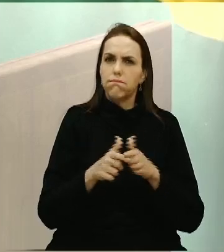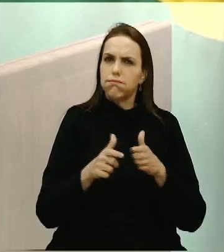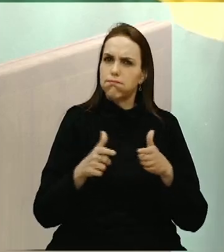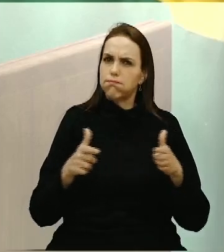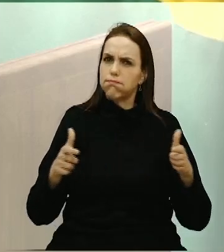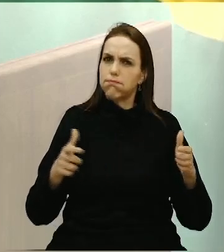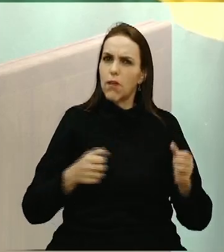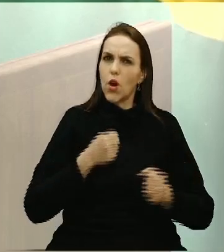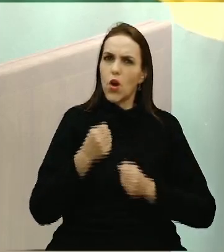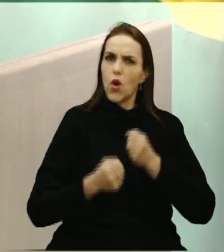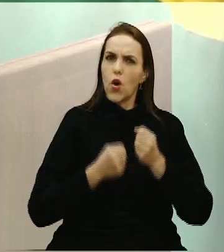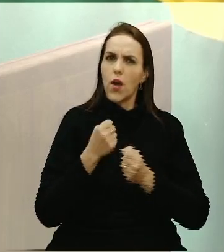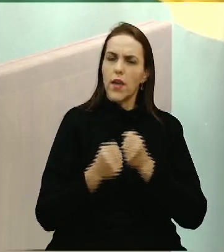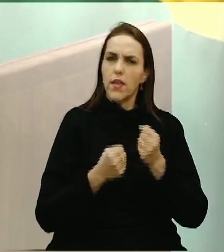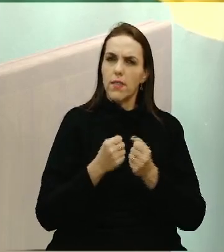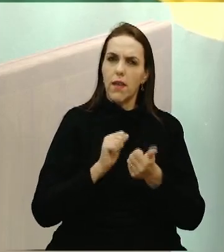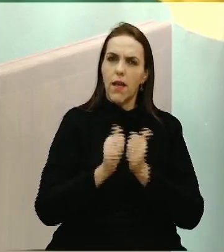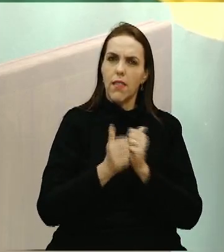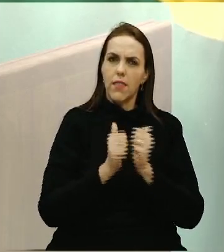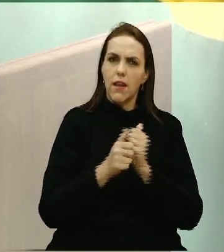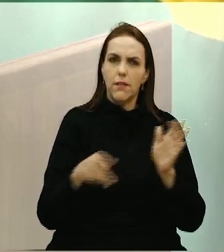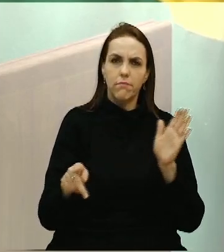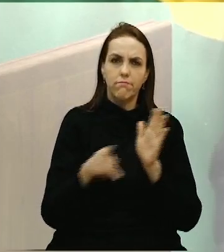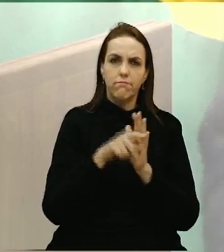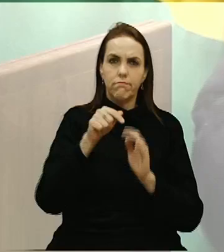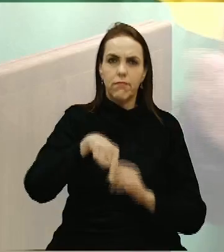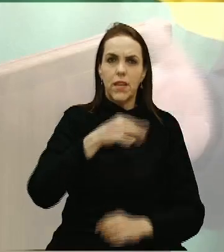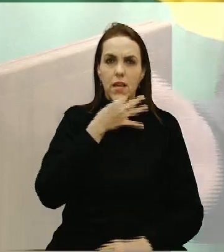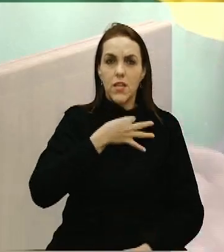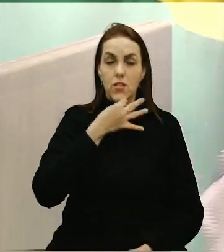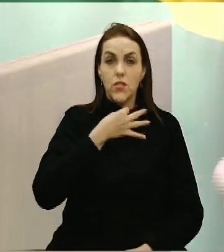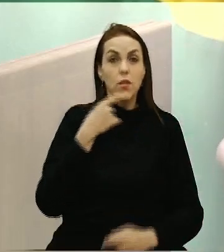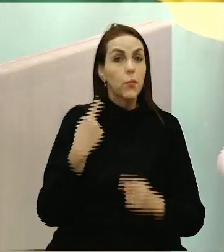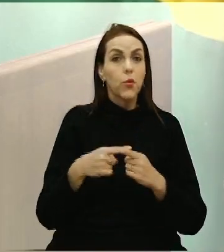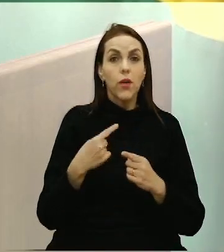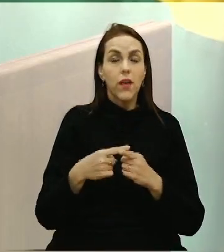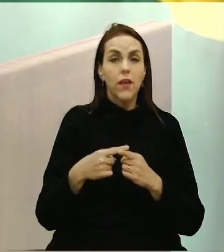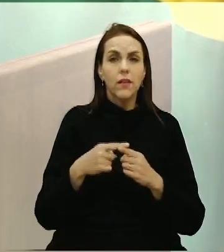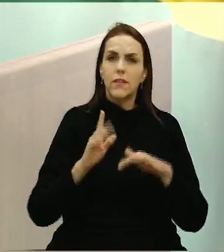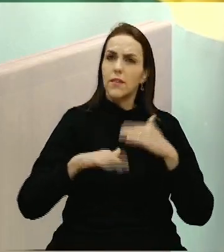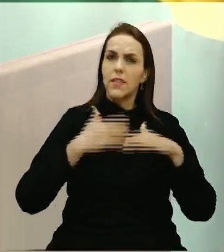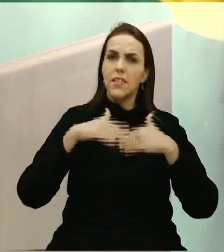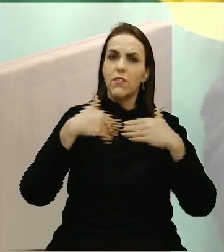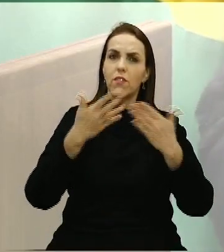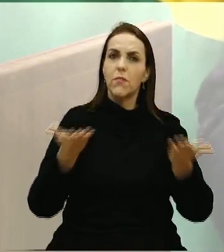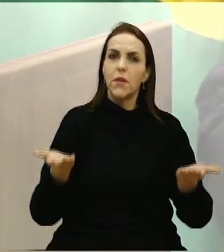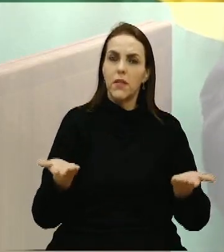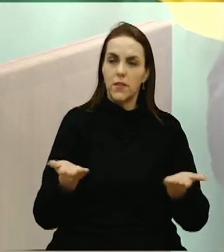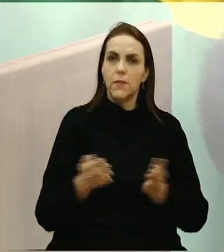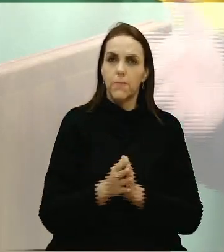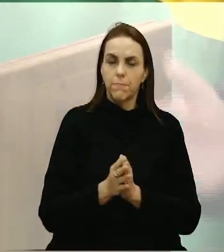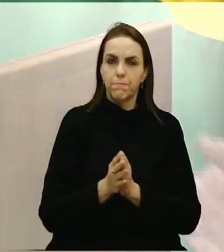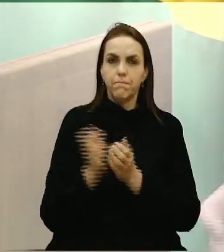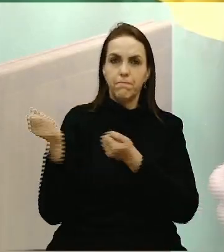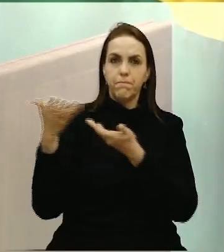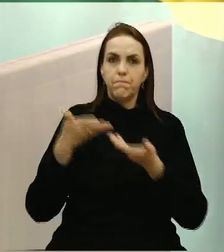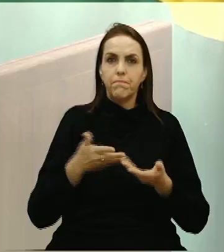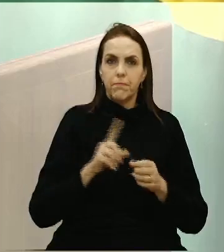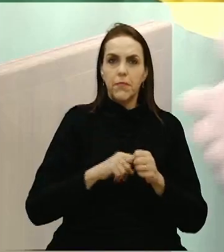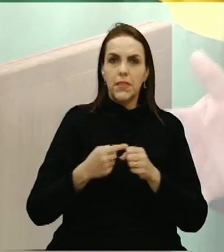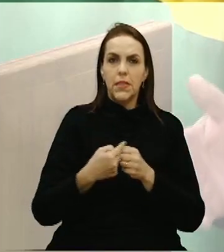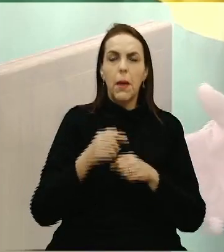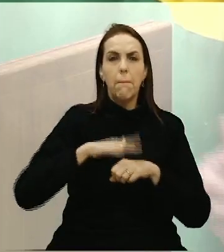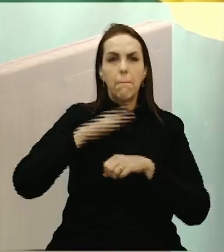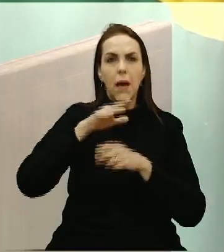corredores em nossa cidade, né? E por quê? Porque traz desenvolvimento, mais visitantes,